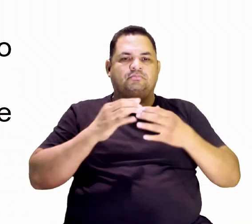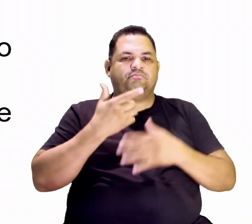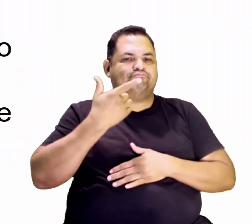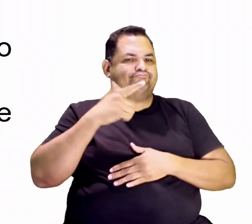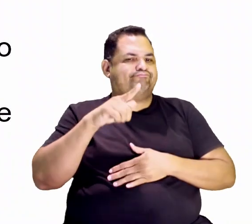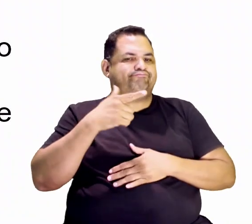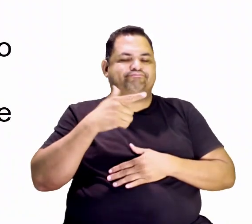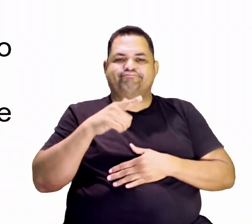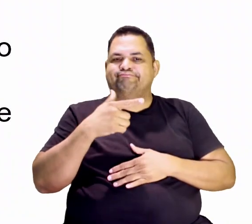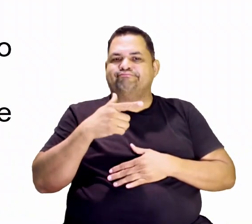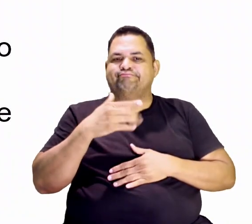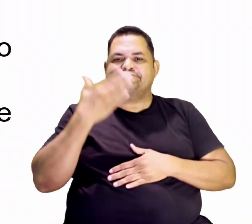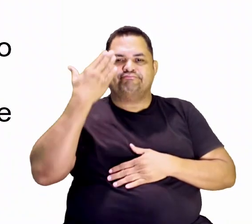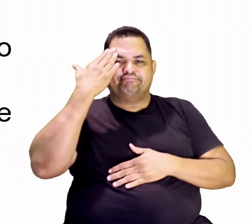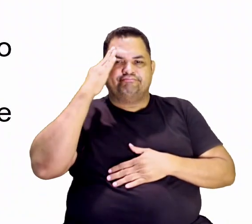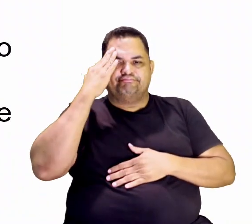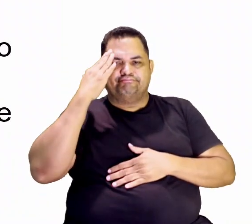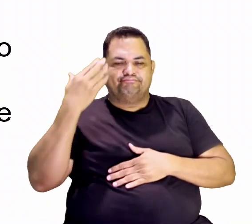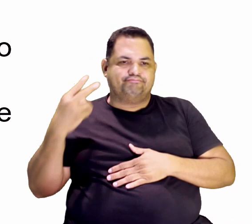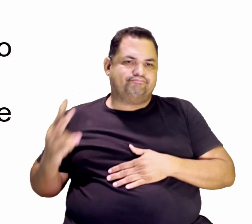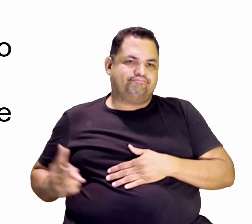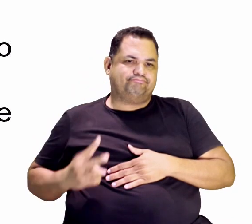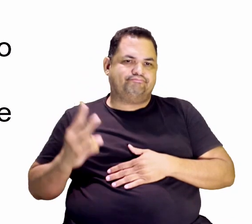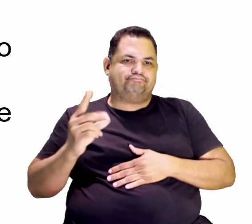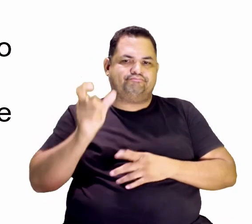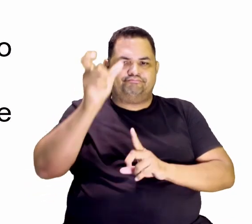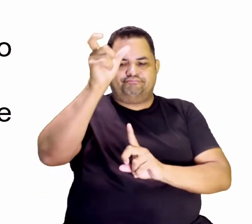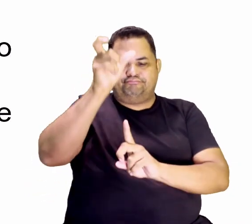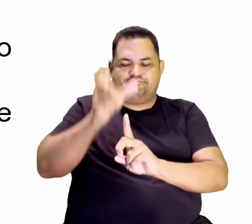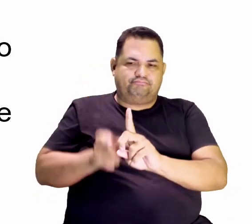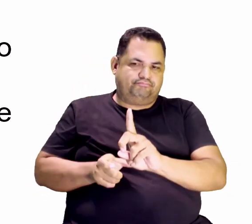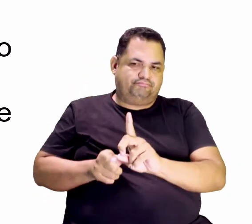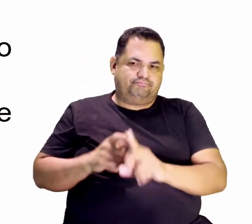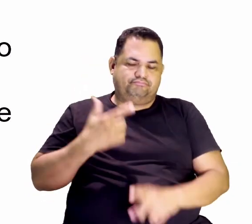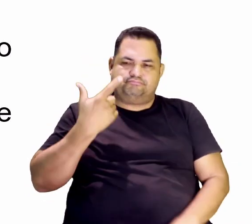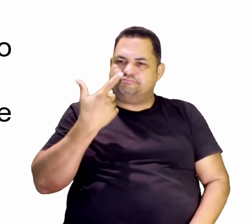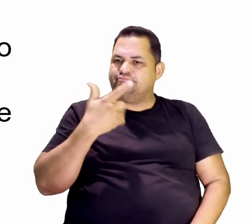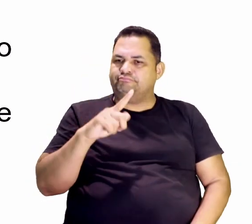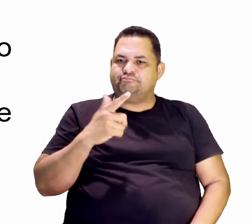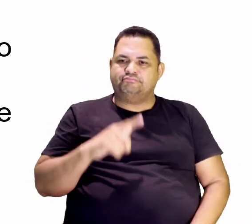nenhuma compreensão e valorização do individualismo.